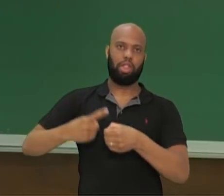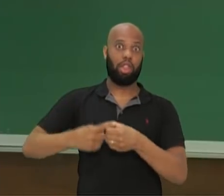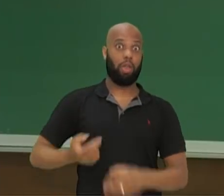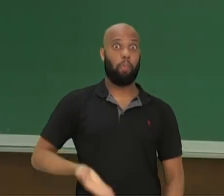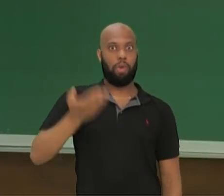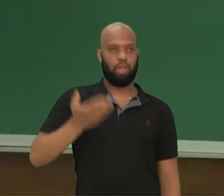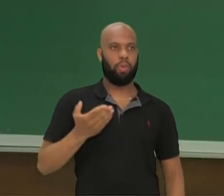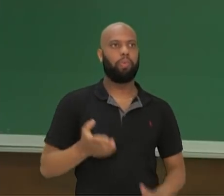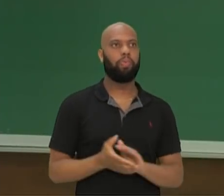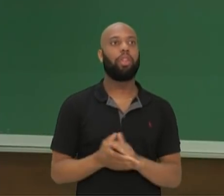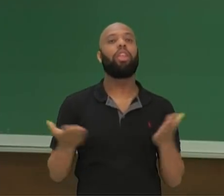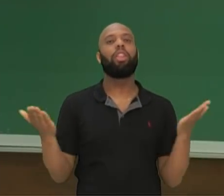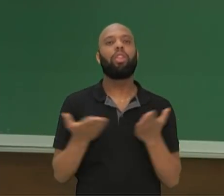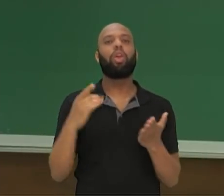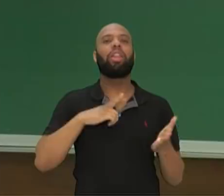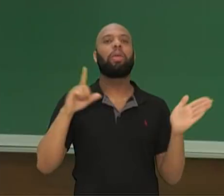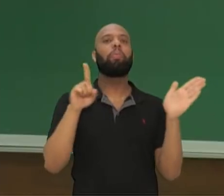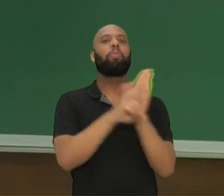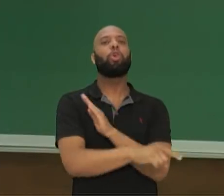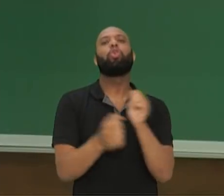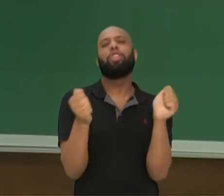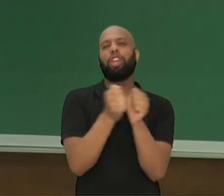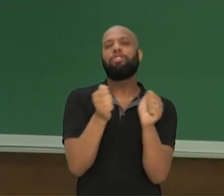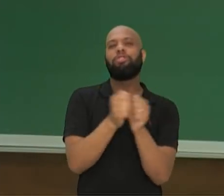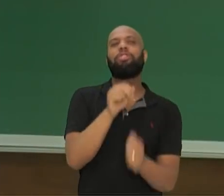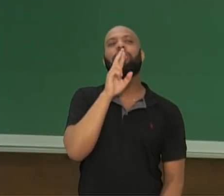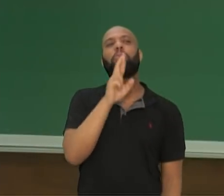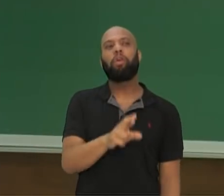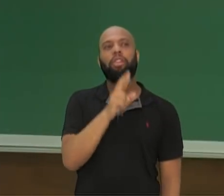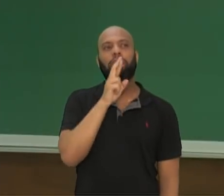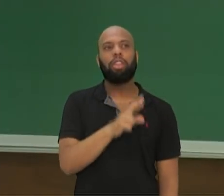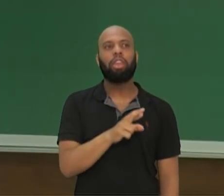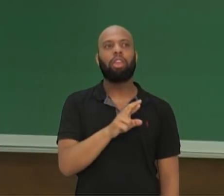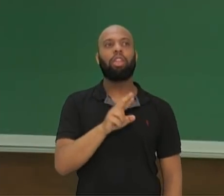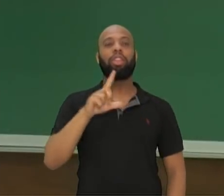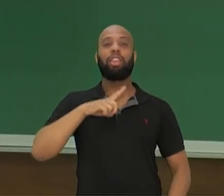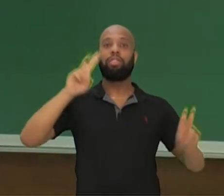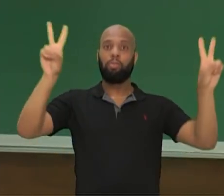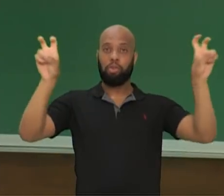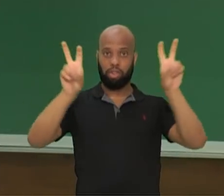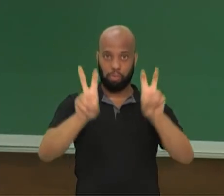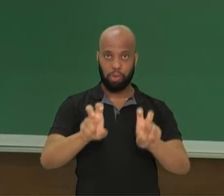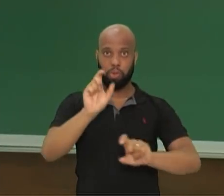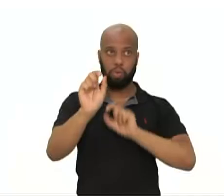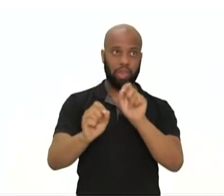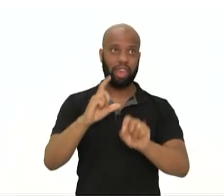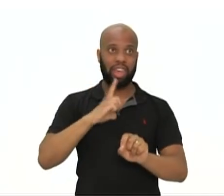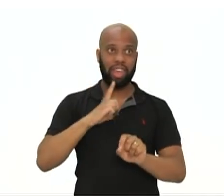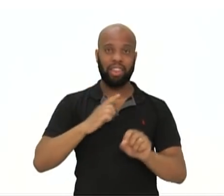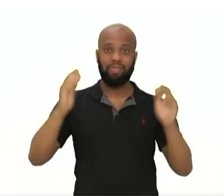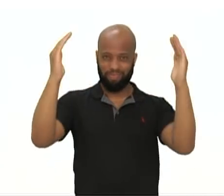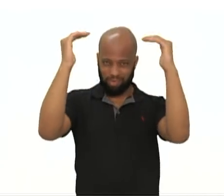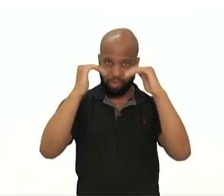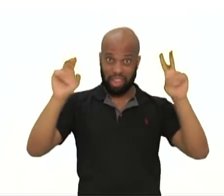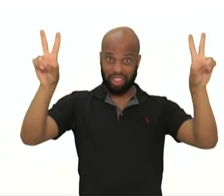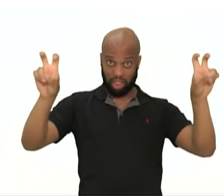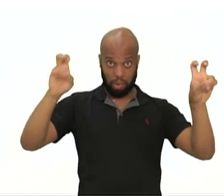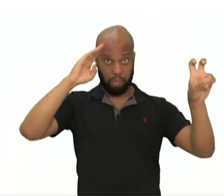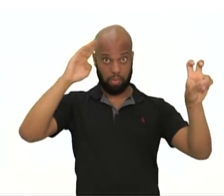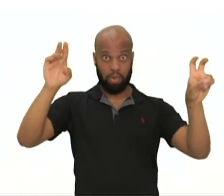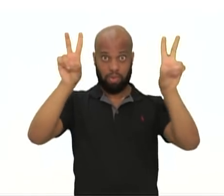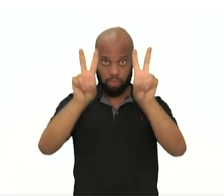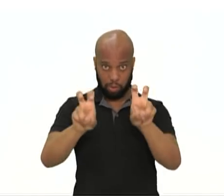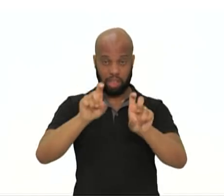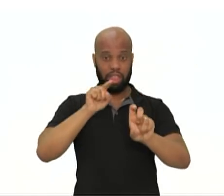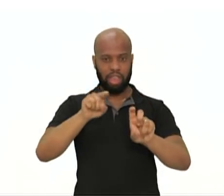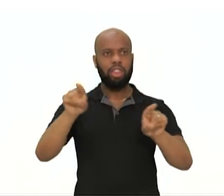Vamos agora para o quiz? Vejamos juntos. O subtítulo que vem abaixo do título